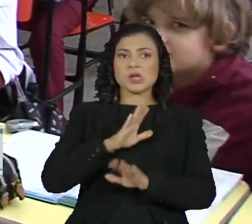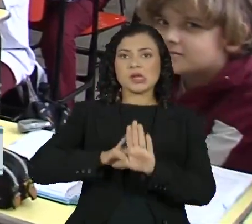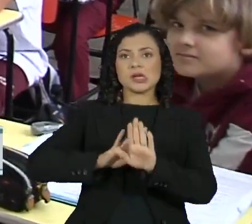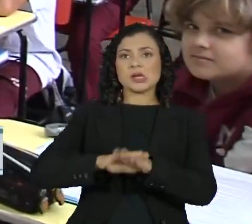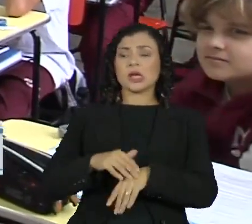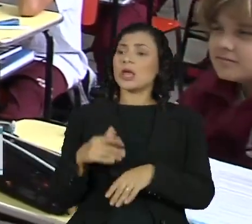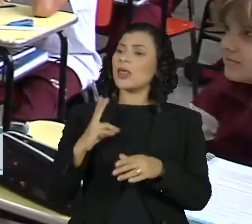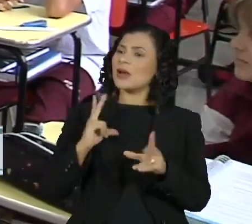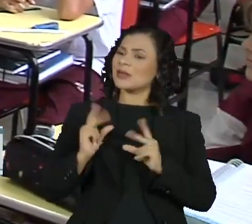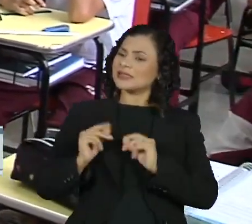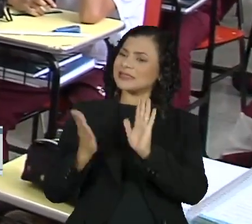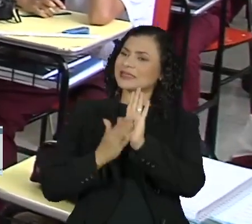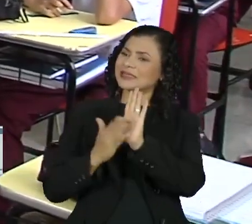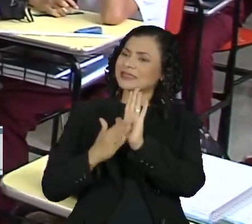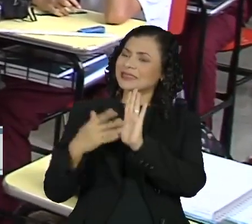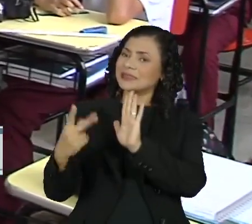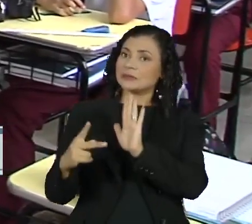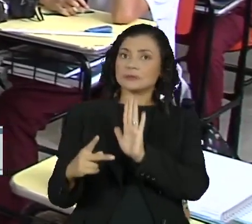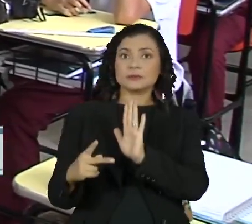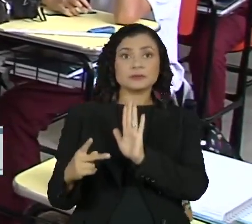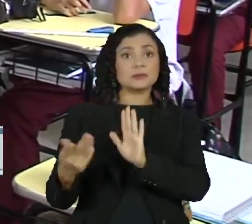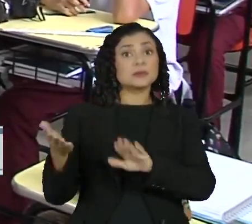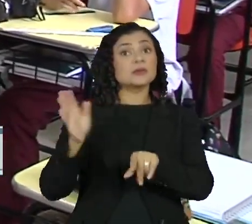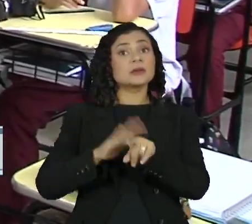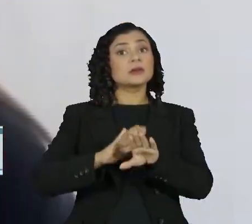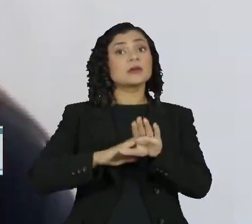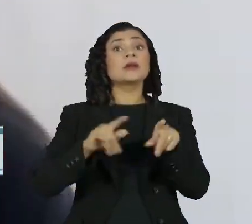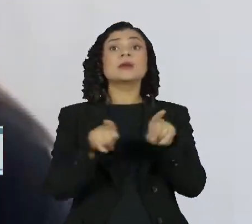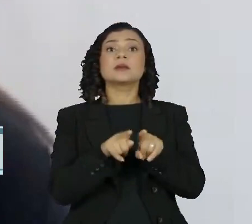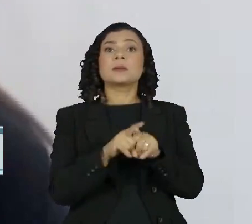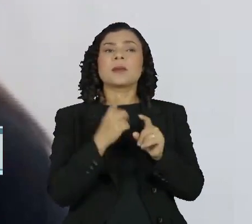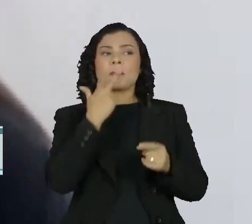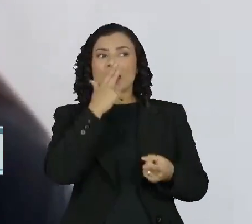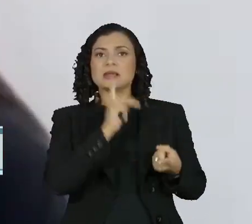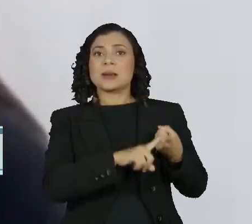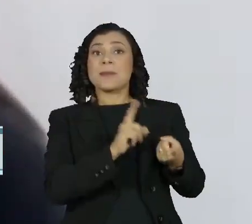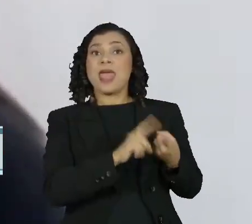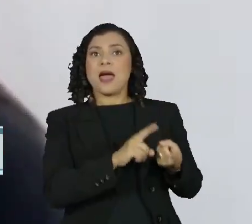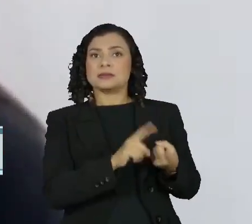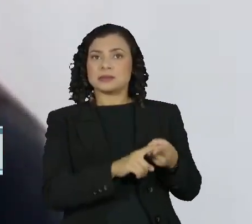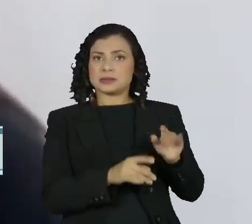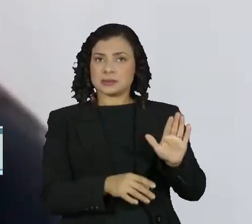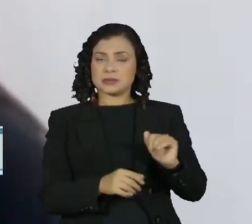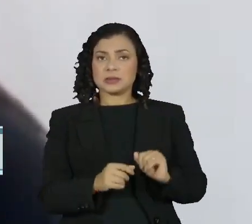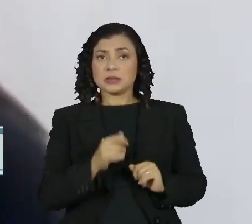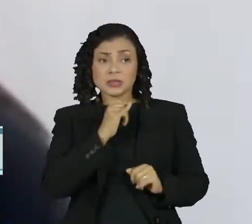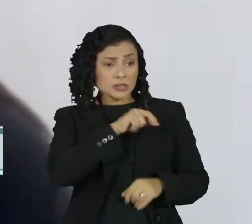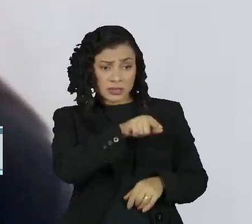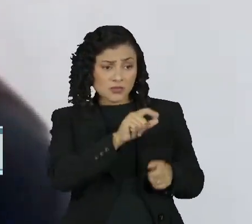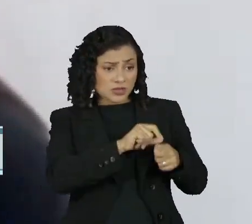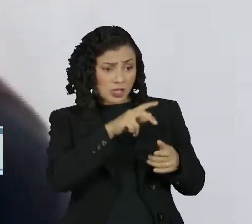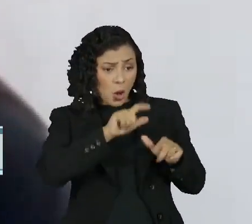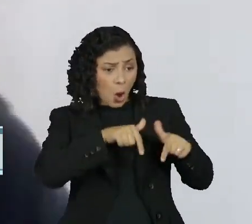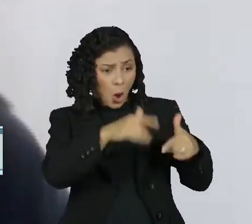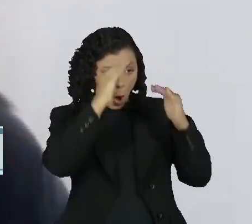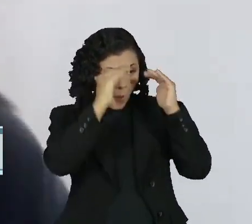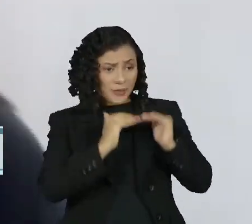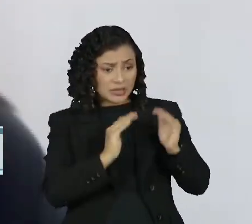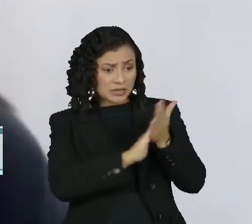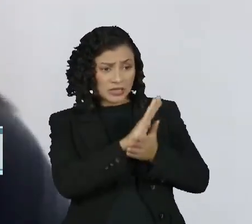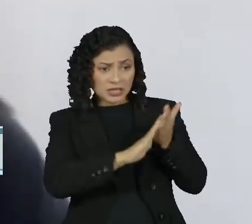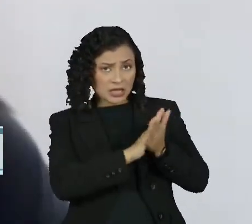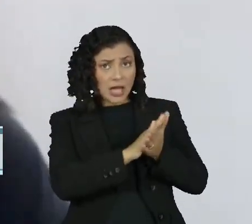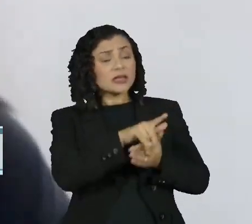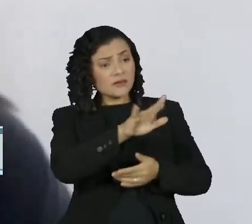mentiras instrumentais, que são aquelas em tom de ameaça. Se você não cumprir com tal tarefa, você vai ter